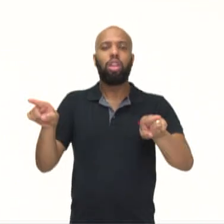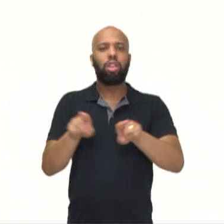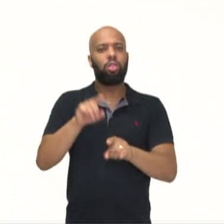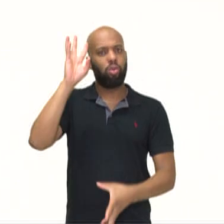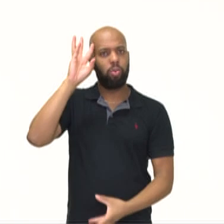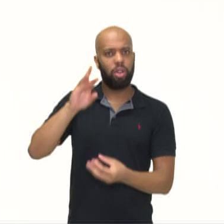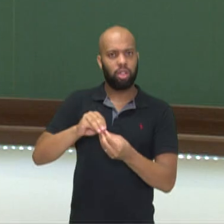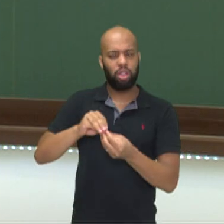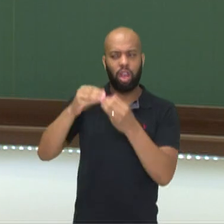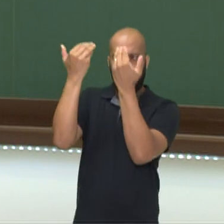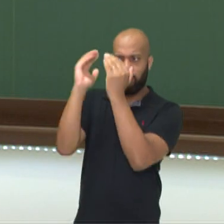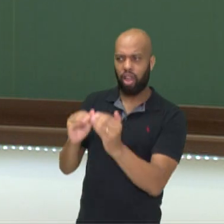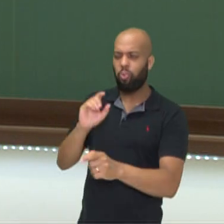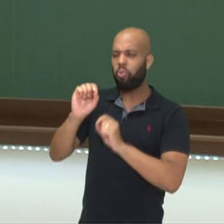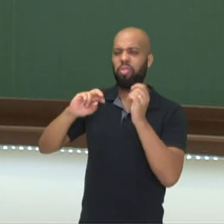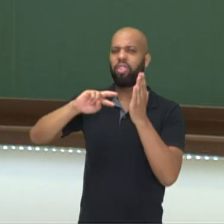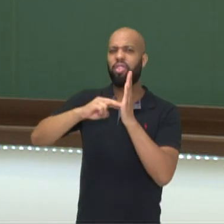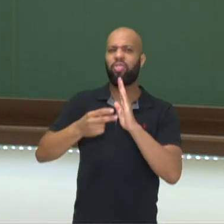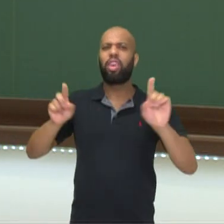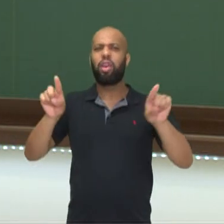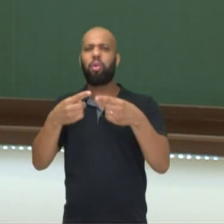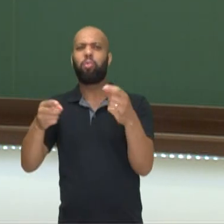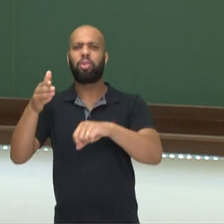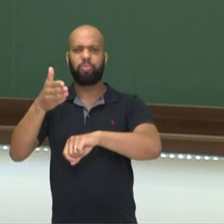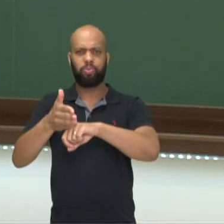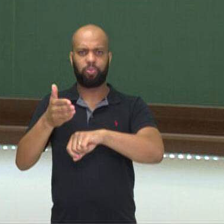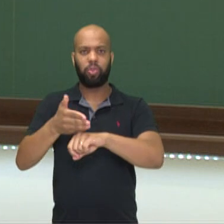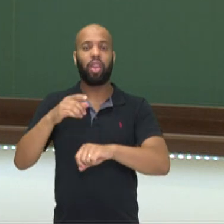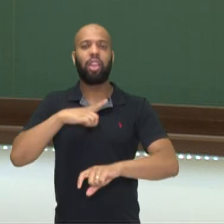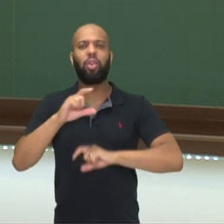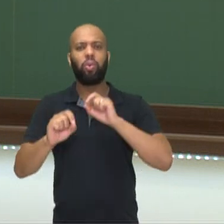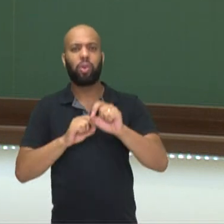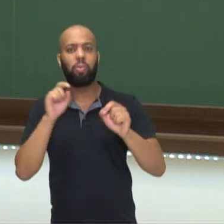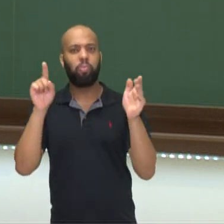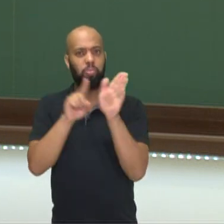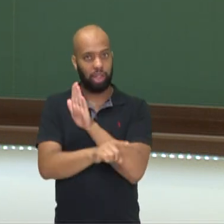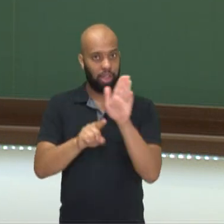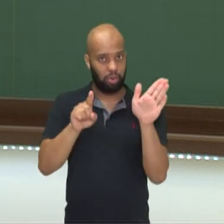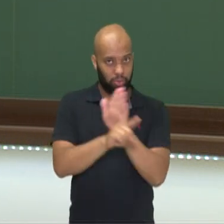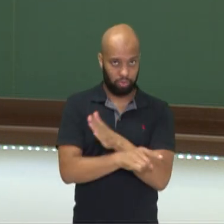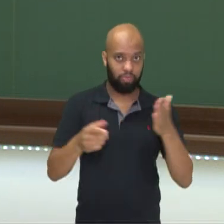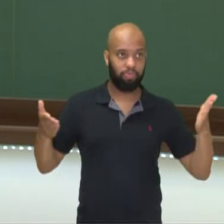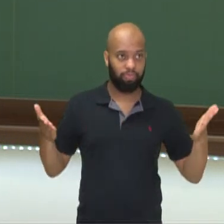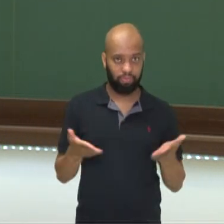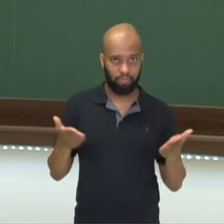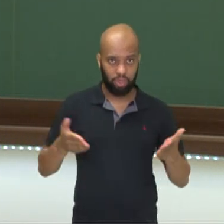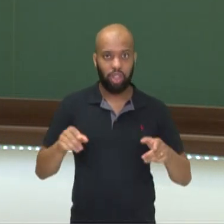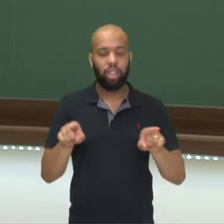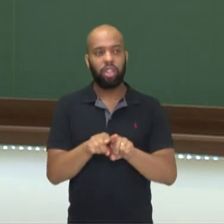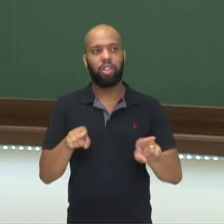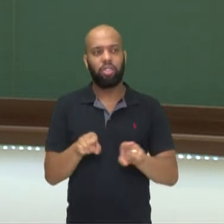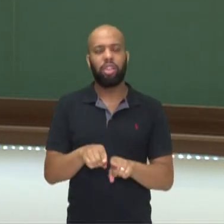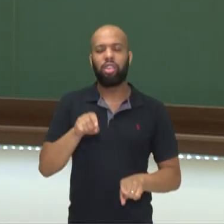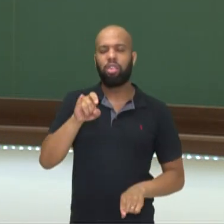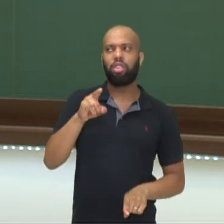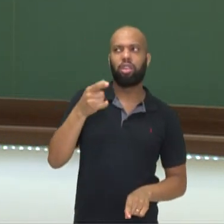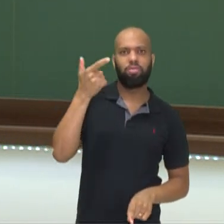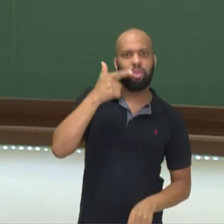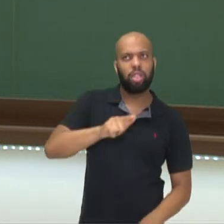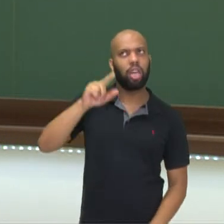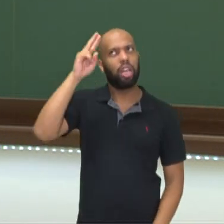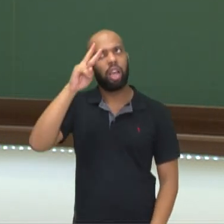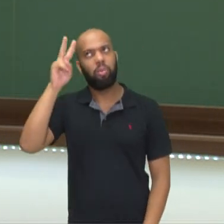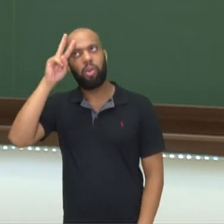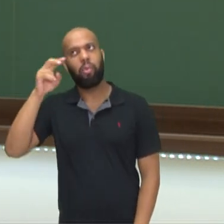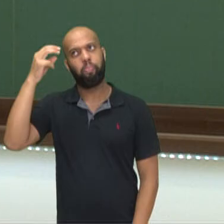música moderna, ok? Então, vamos começar com algumas perguntinhas para ver se desperta em vocês alguma lembrança,